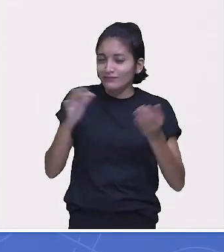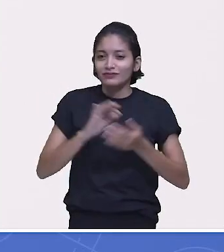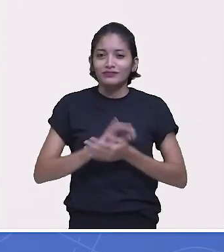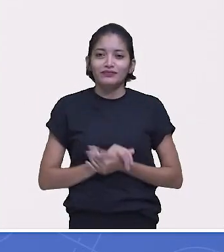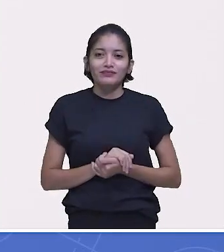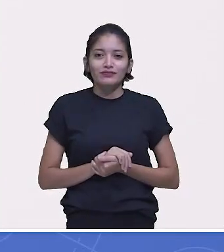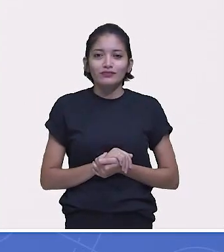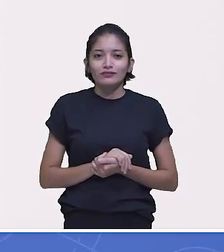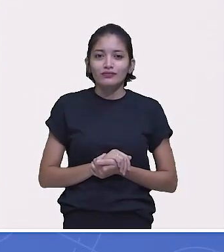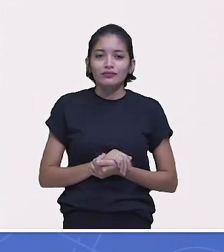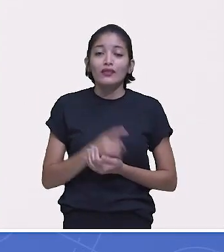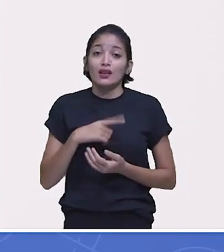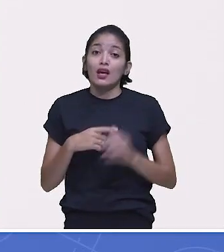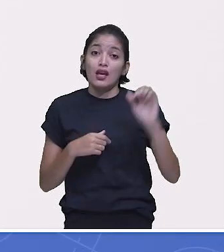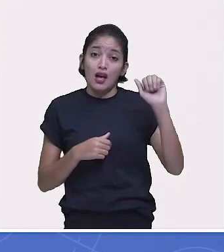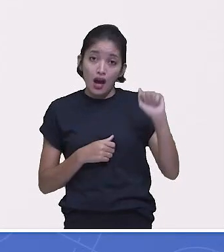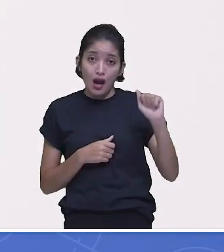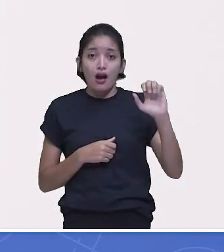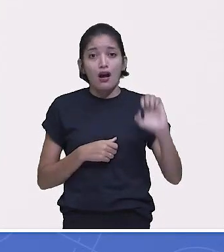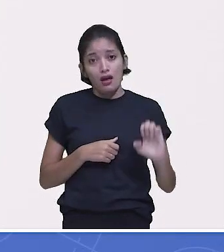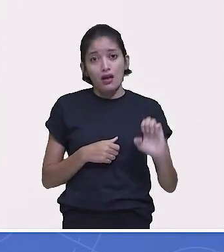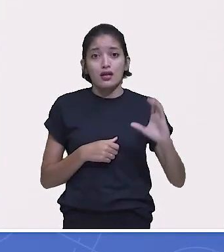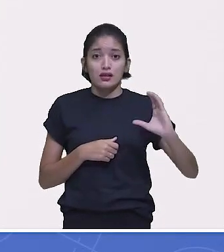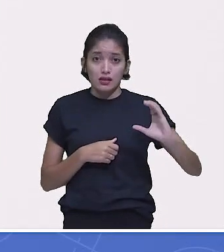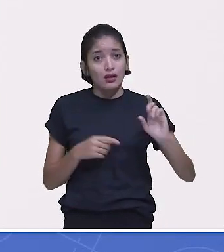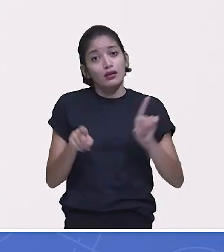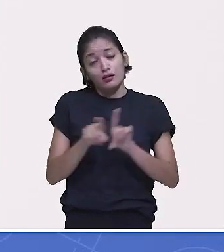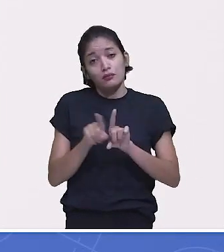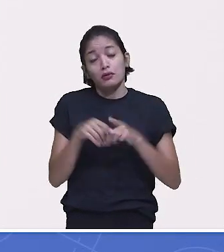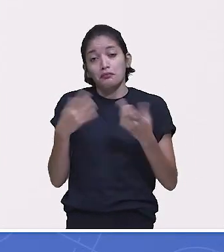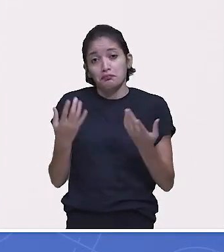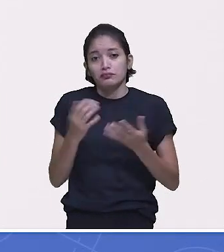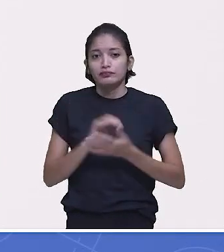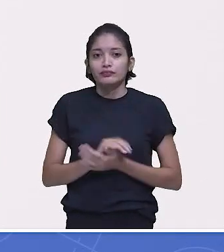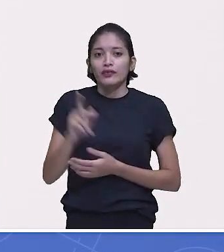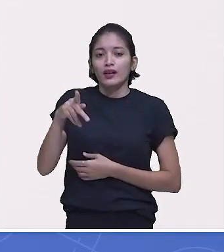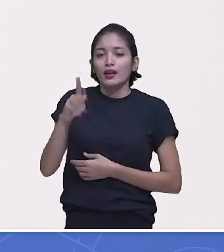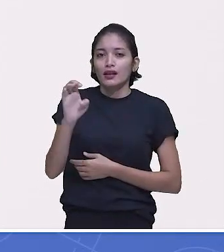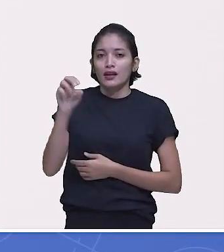temos A, temos E, temos a alternativa C. O Kennedy